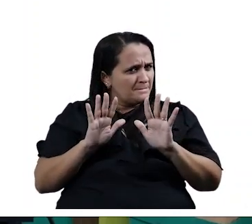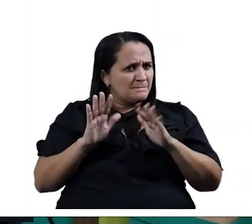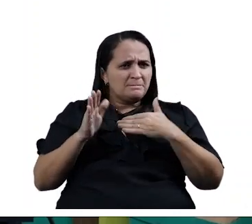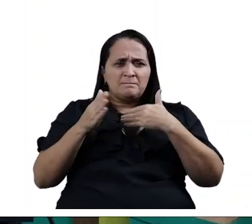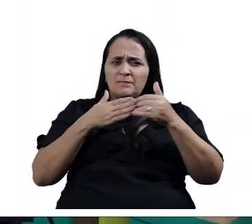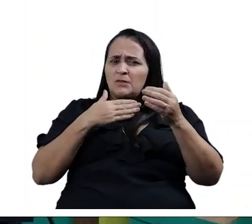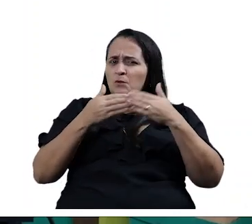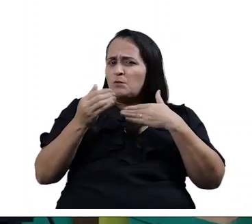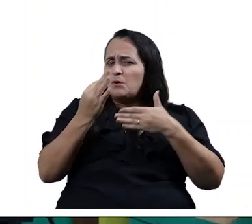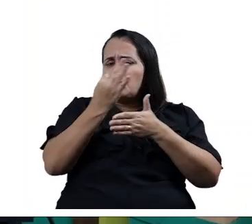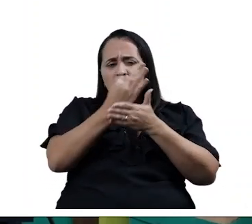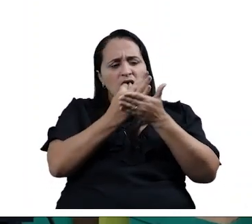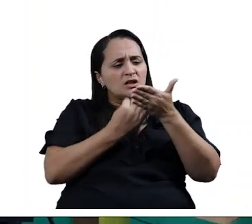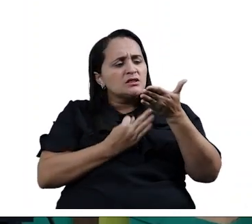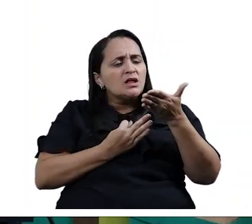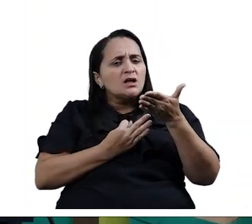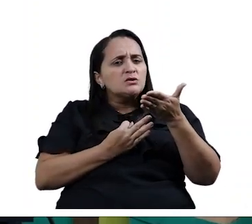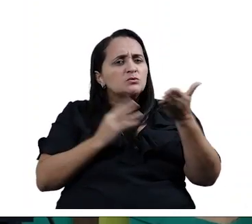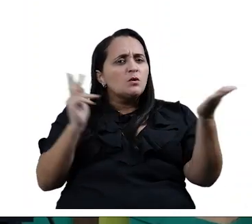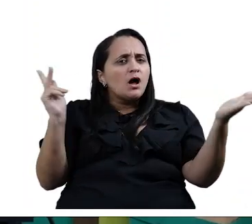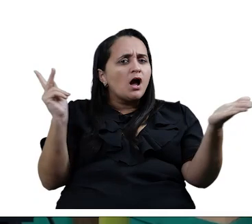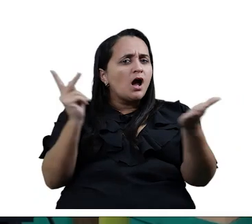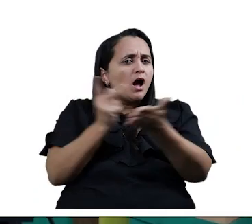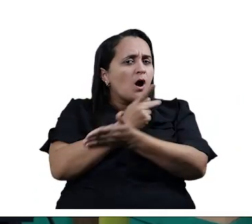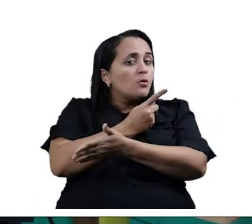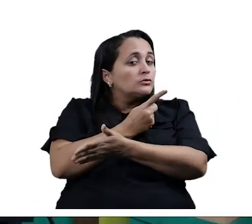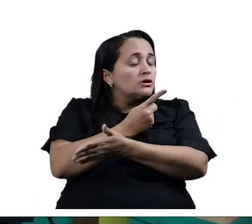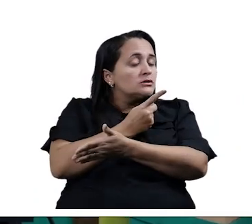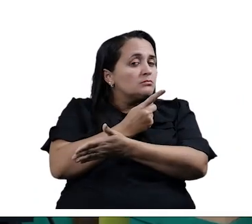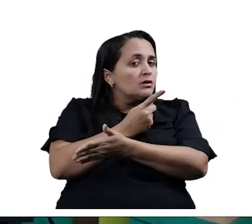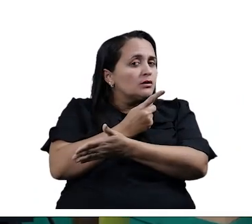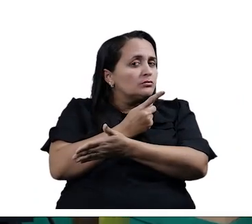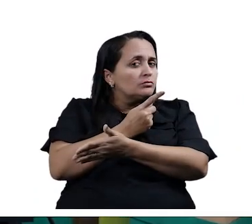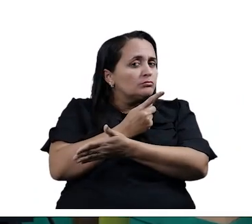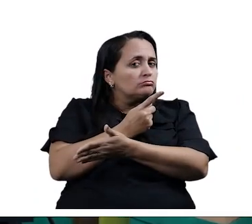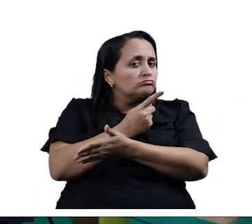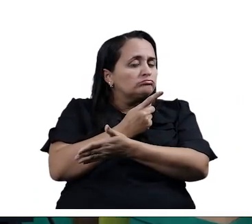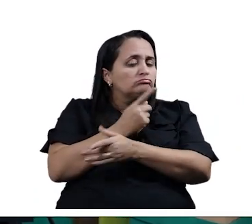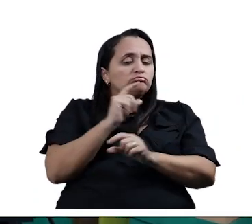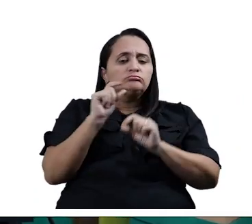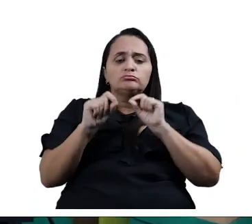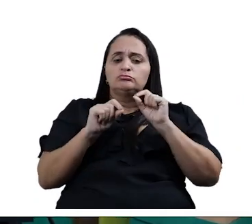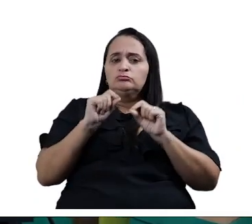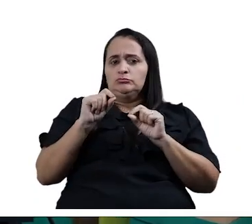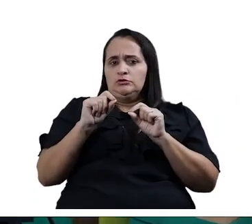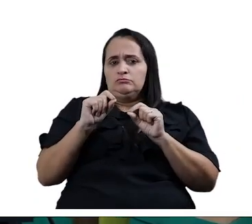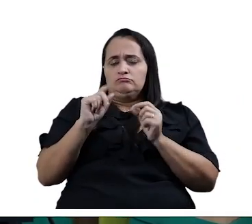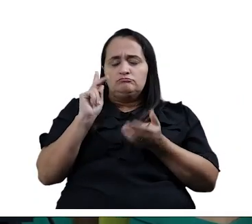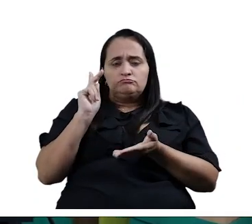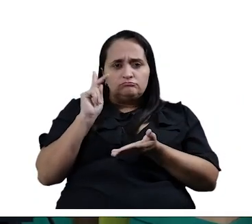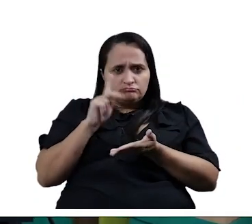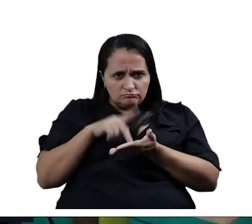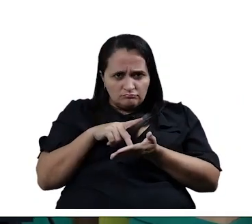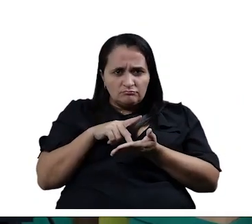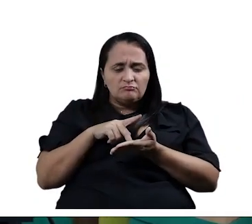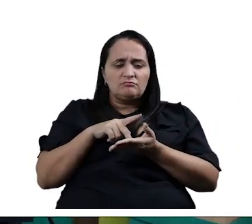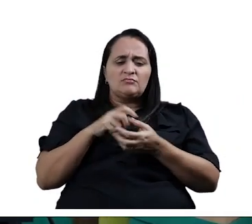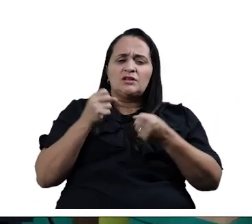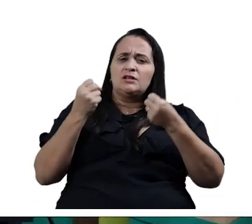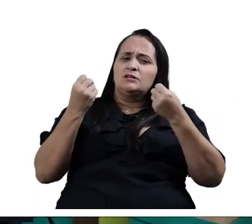qualquer texto que vai falar de um acontecimento, né, do real,